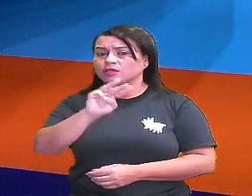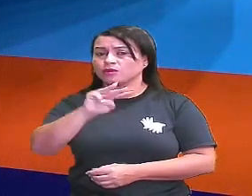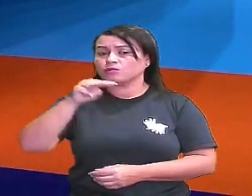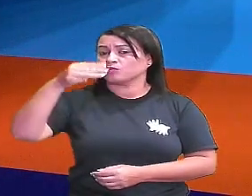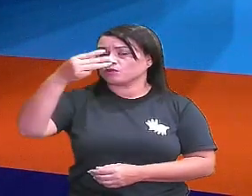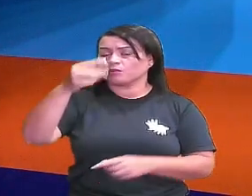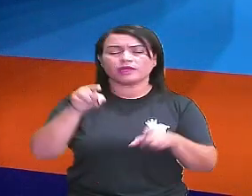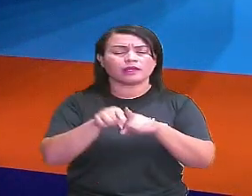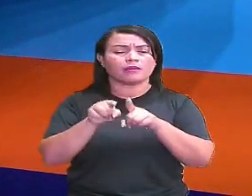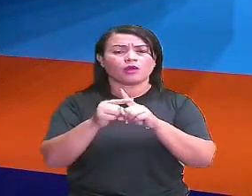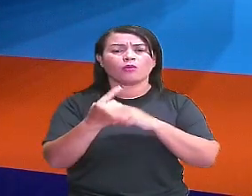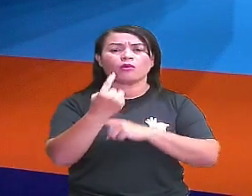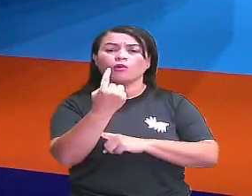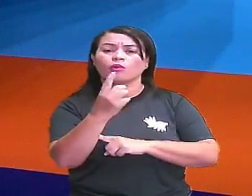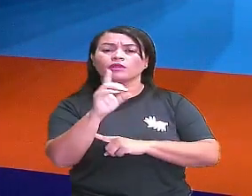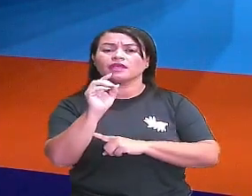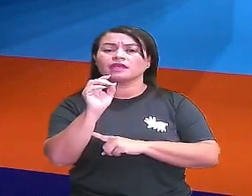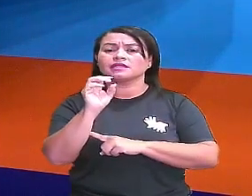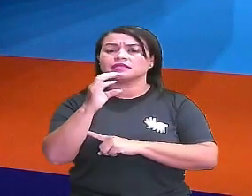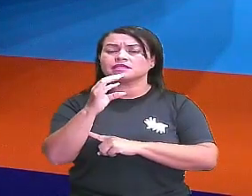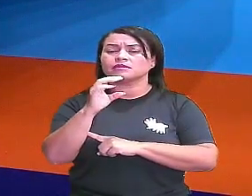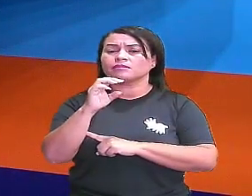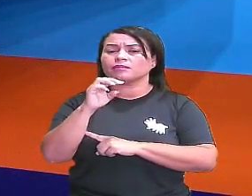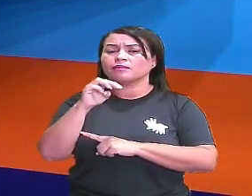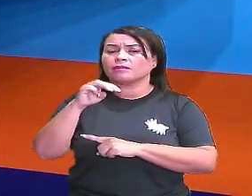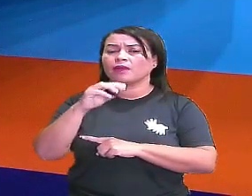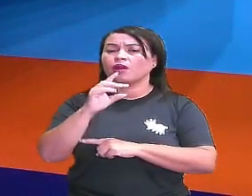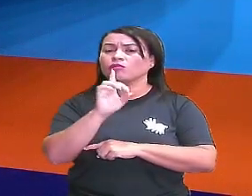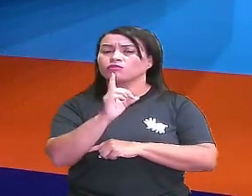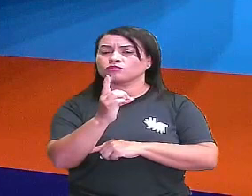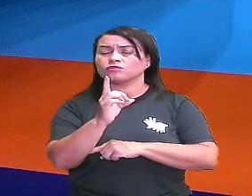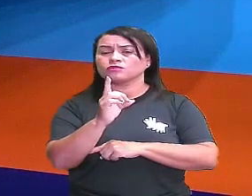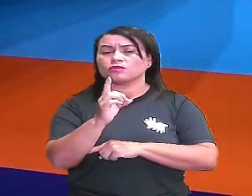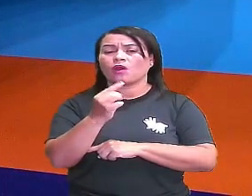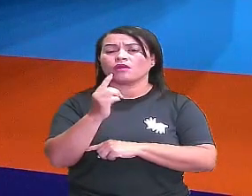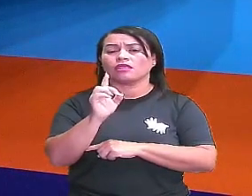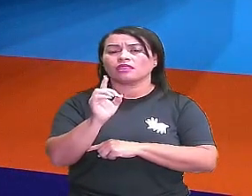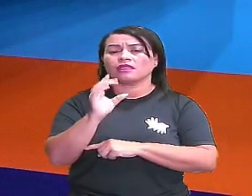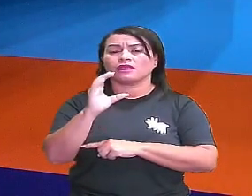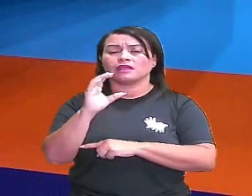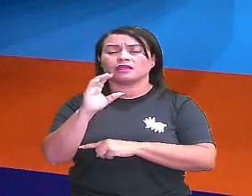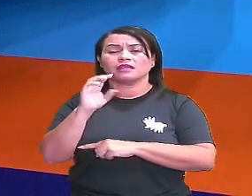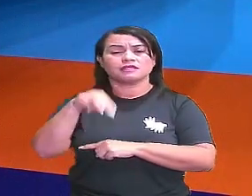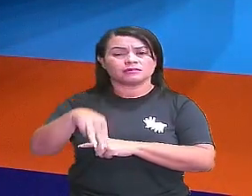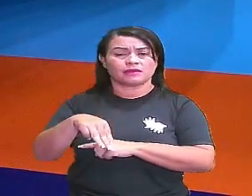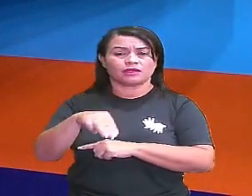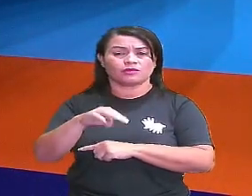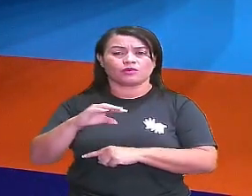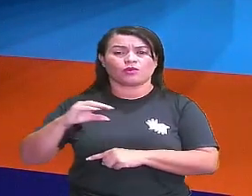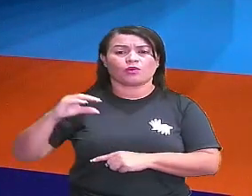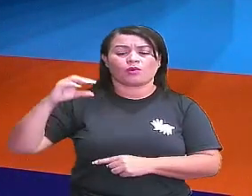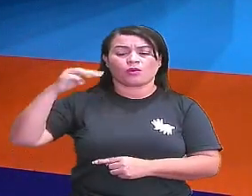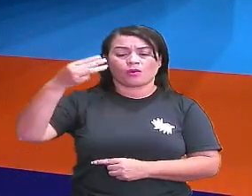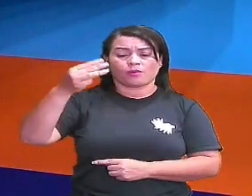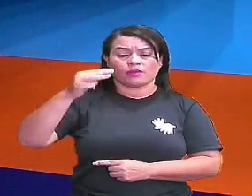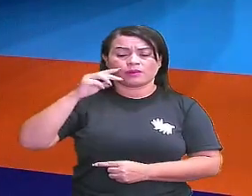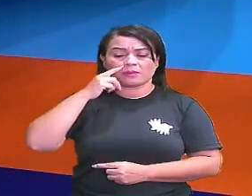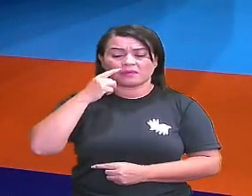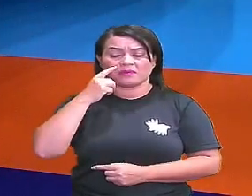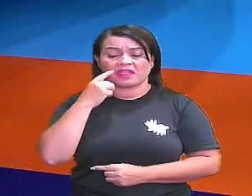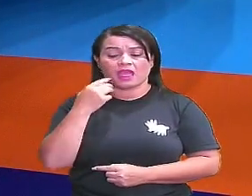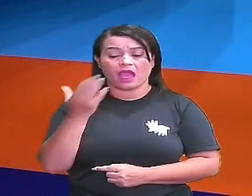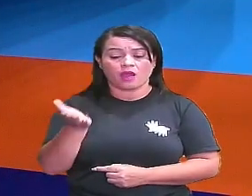é igual a 1 decímetro cúbico. Ok? Deu para entender? Então, vamos seguir, porque ainda tem mais, porque eu quero que você entenda